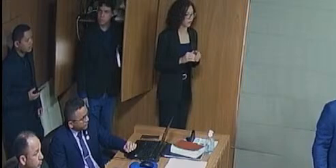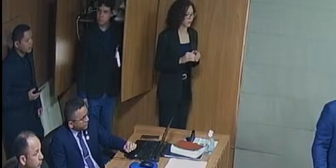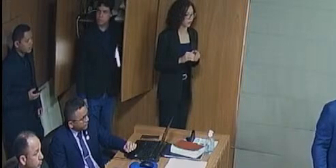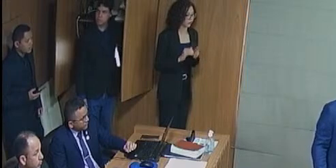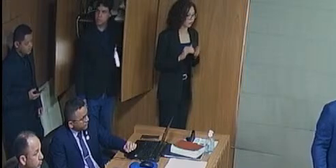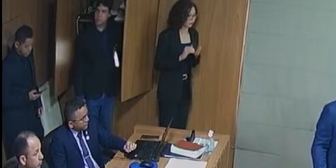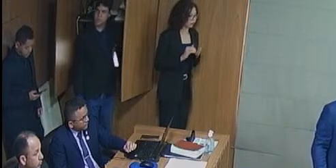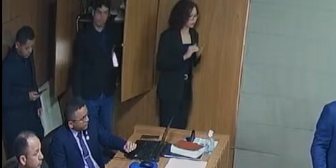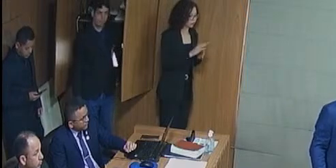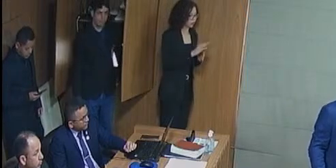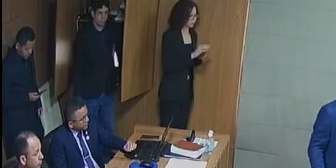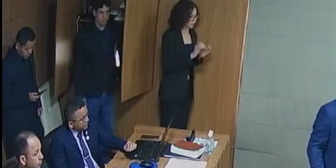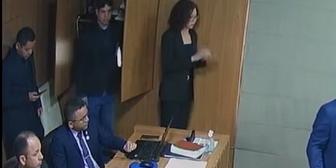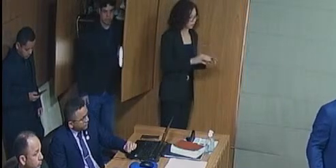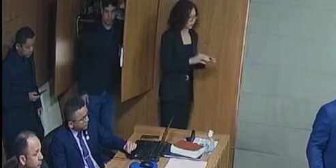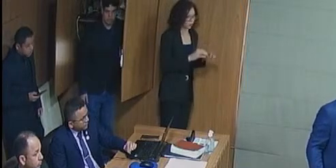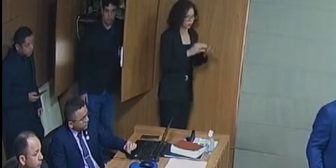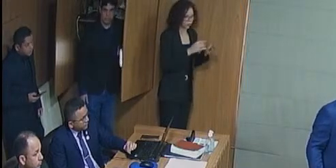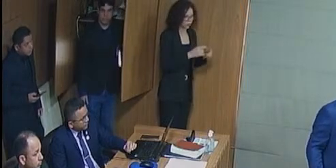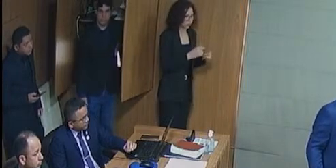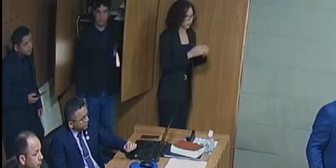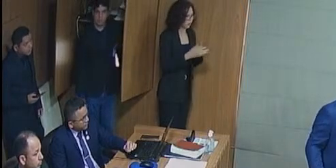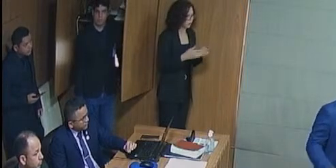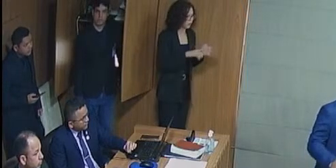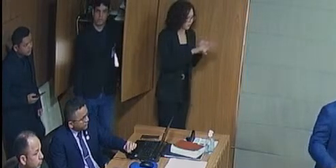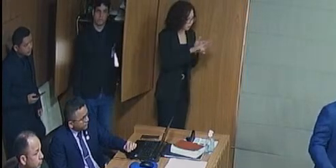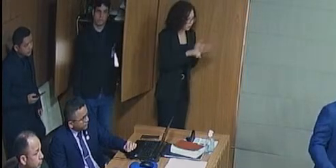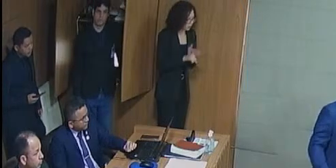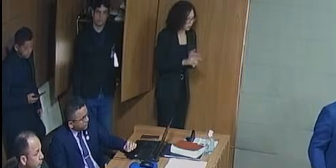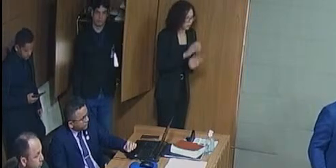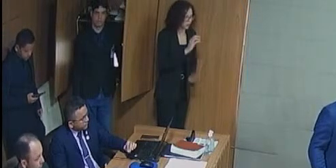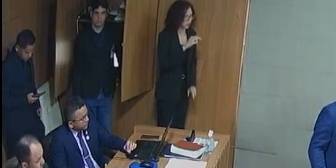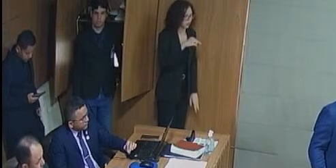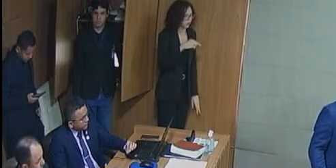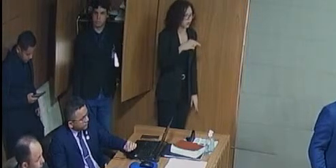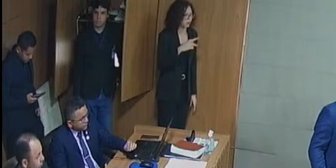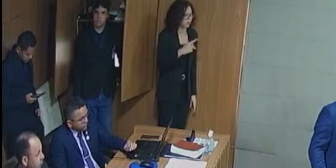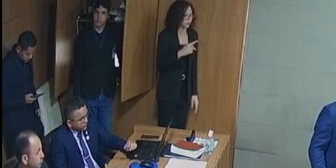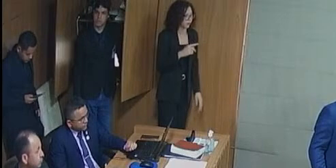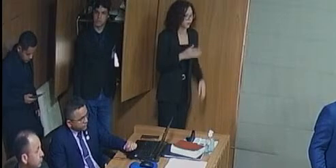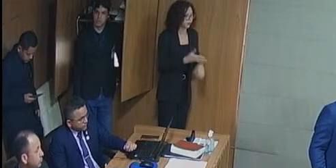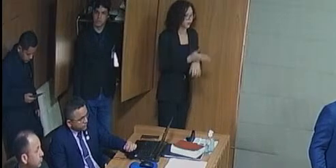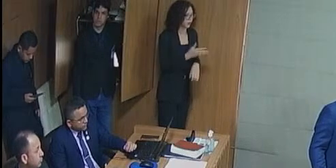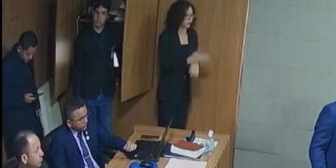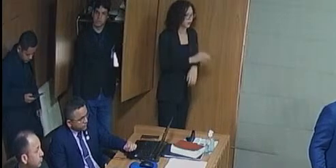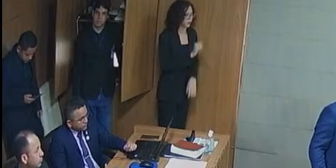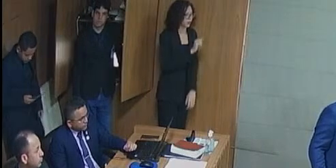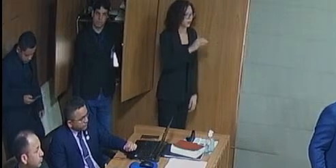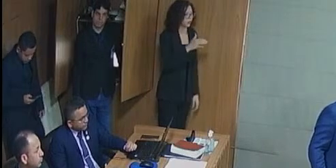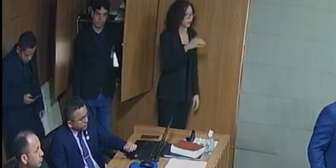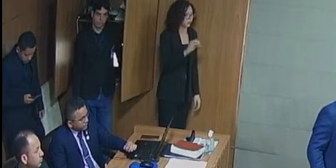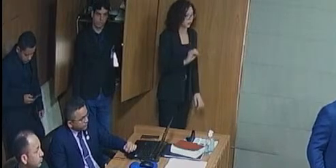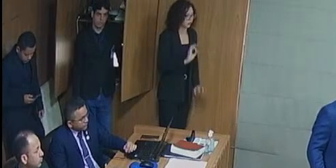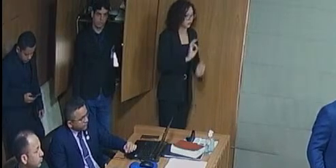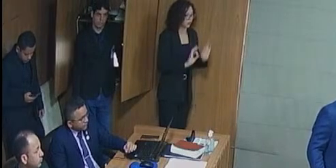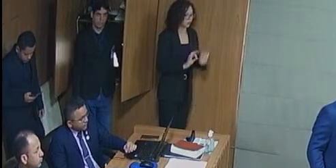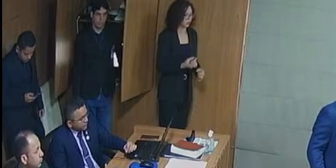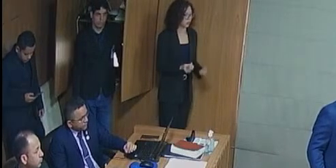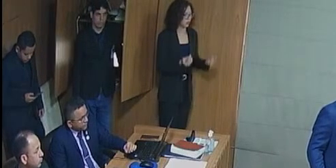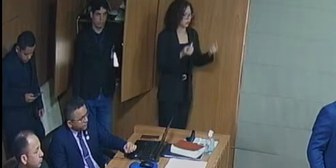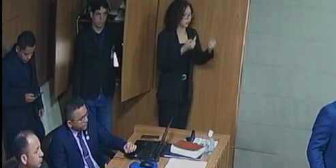CN MP participe desta que está sendo movida contra a